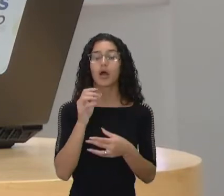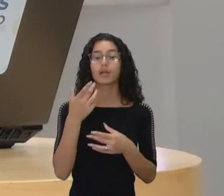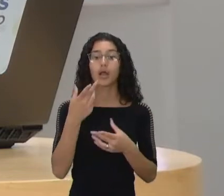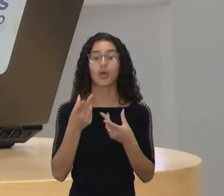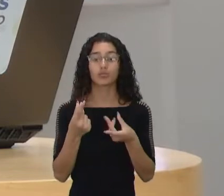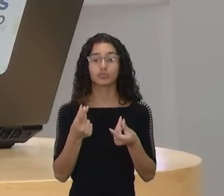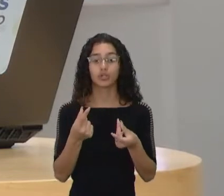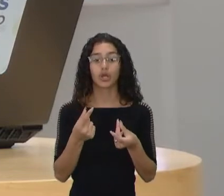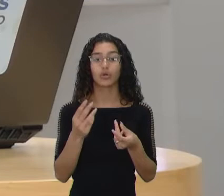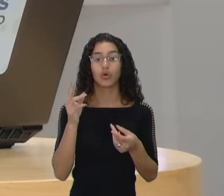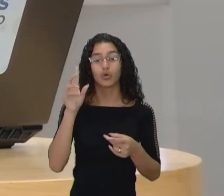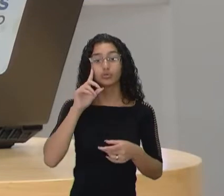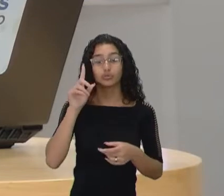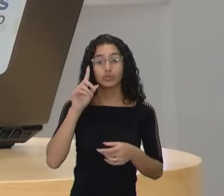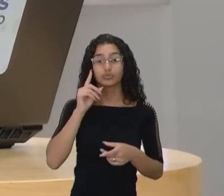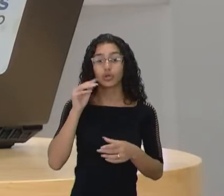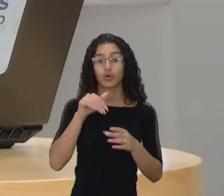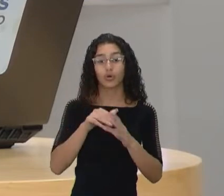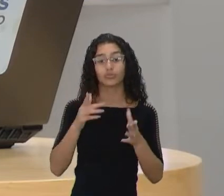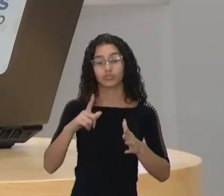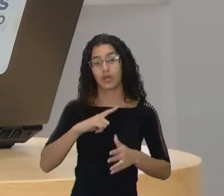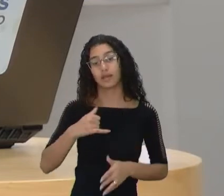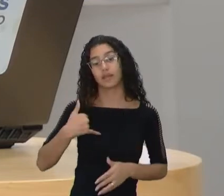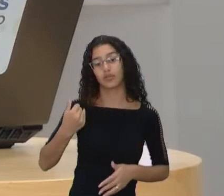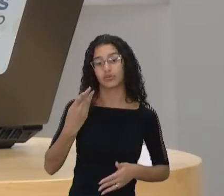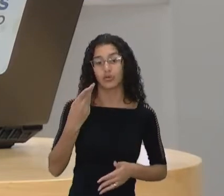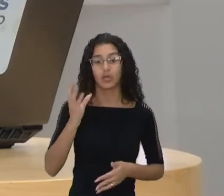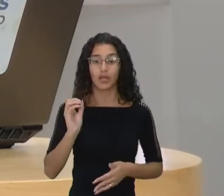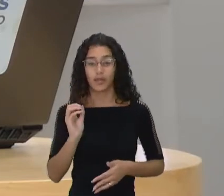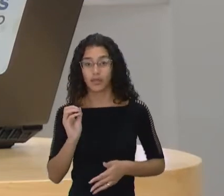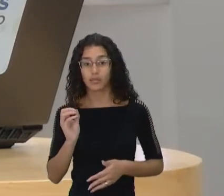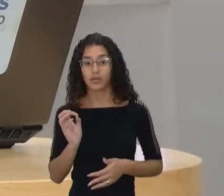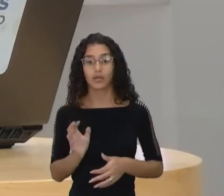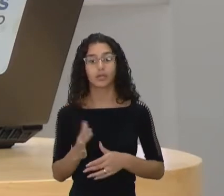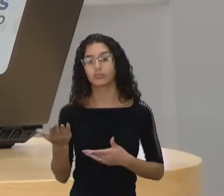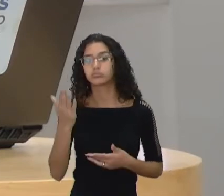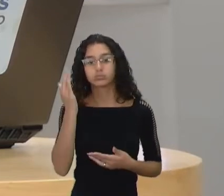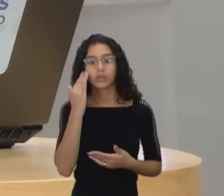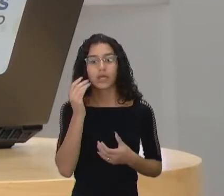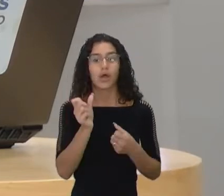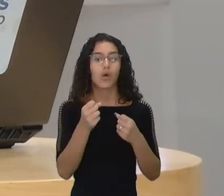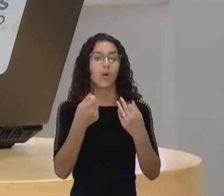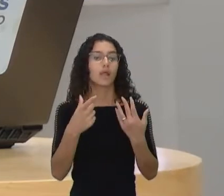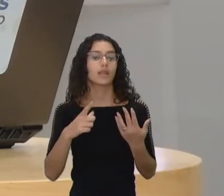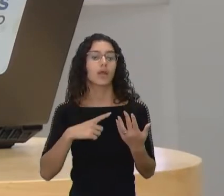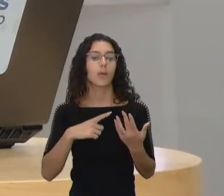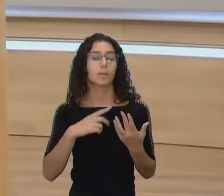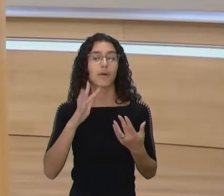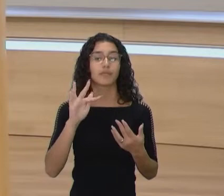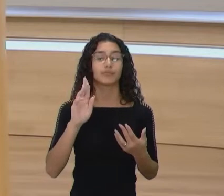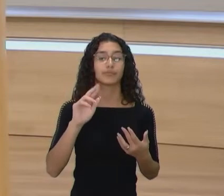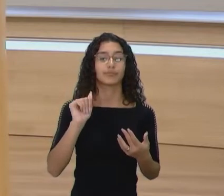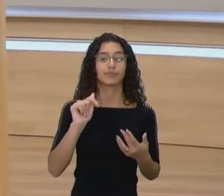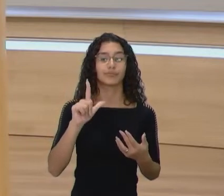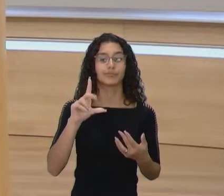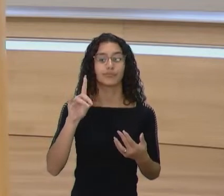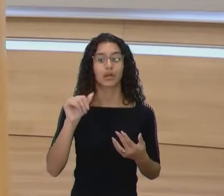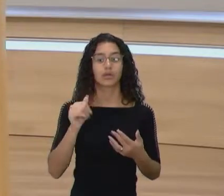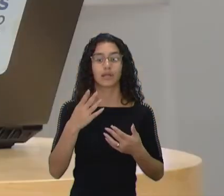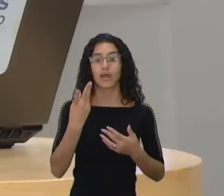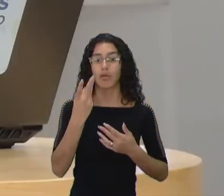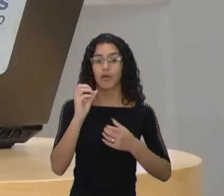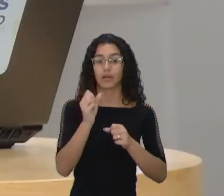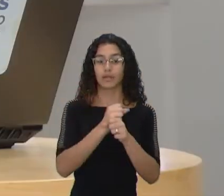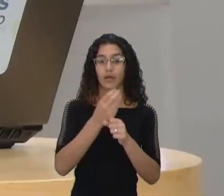dinheiro atual, porque eu já tenho 40, então eu não saberia quanto custaria uma fralda há 40